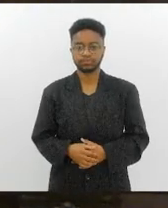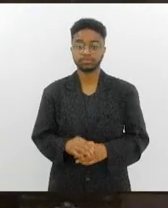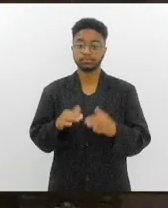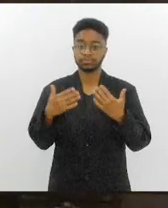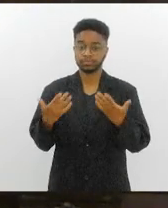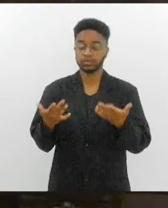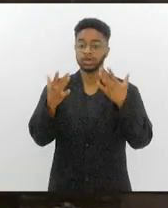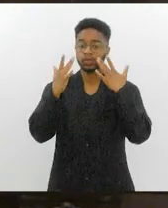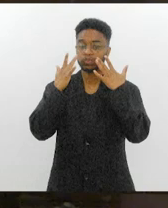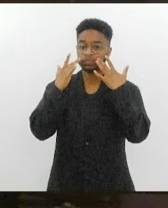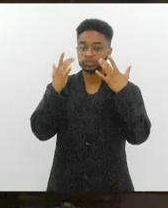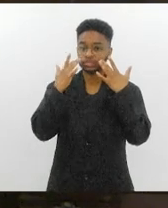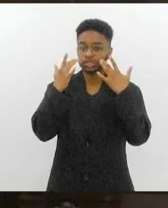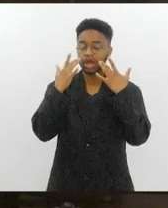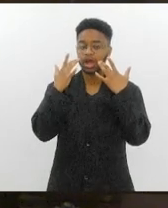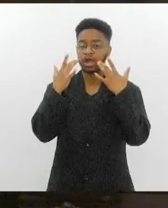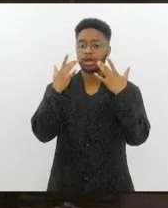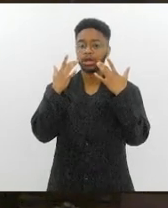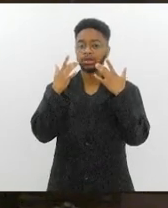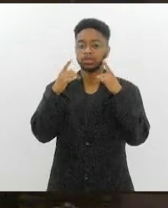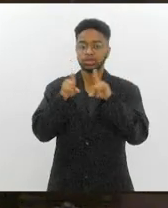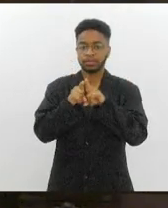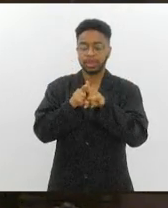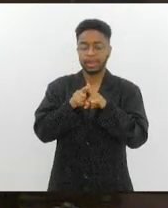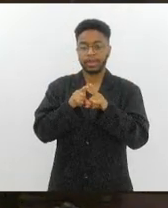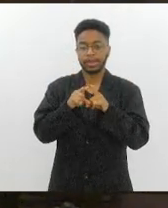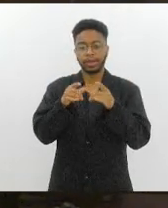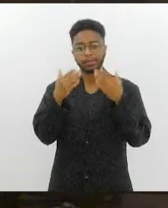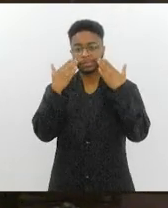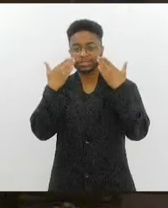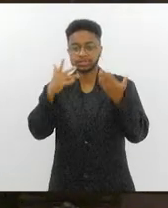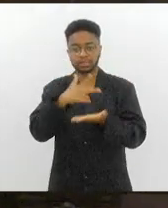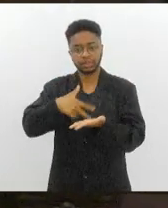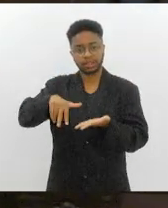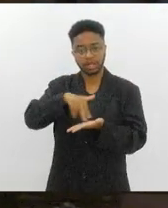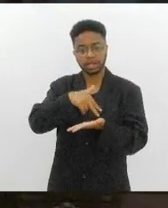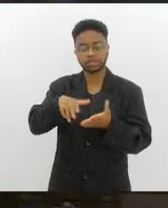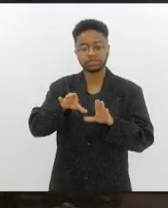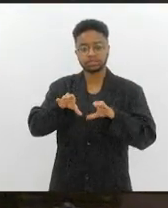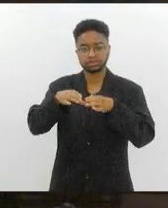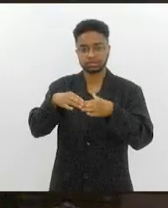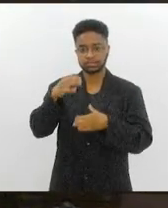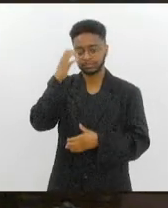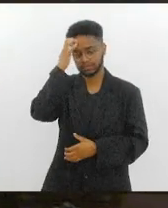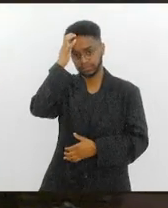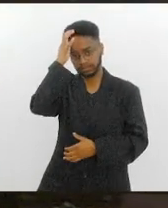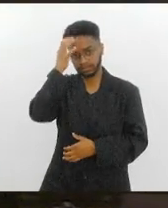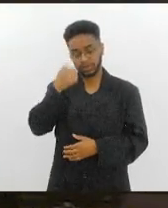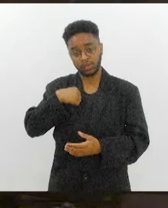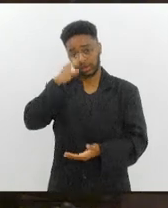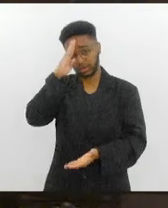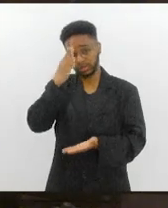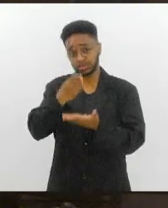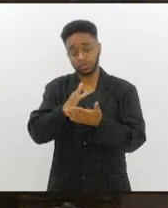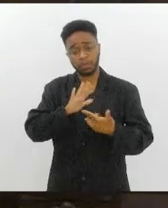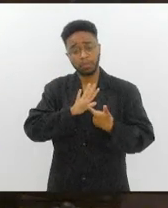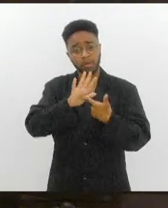espetáculo da companhia de dança Débora Koch, eu acho que expressa muitos sentimentos. Eu me